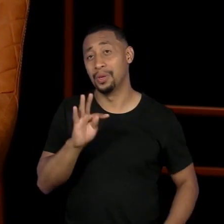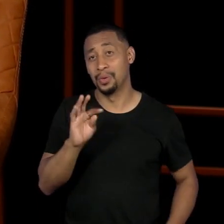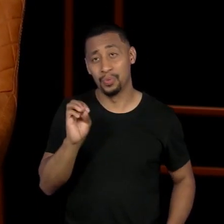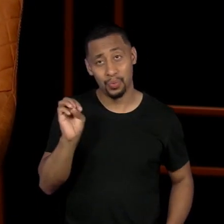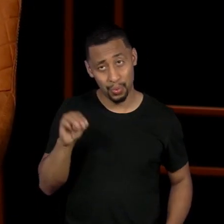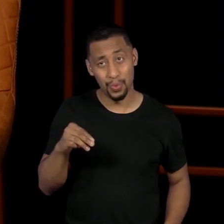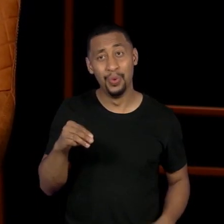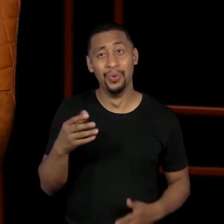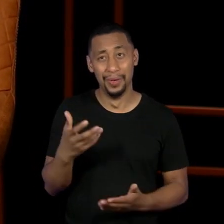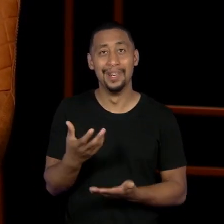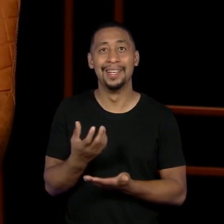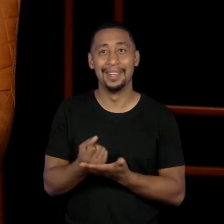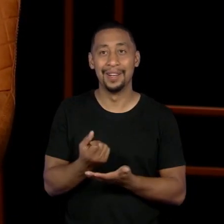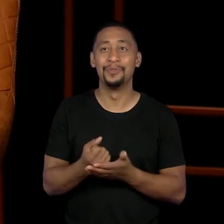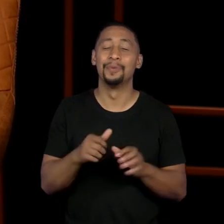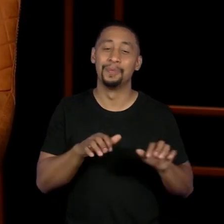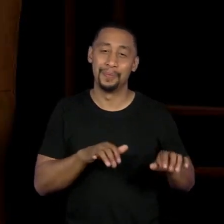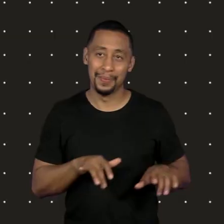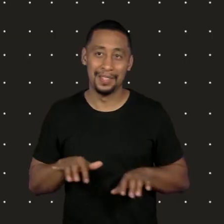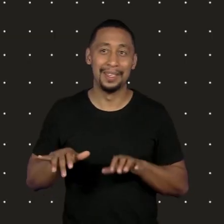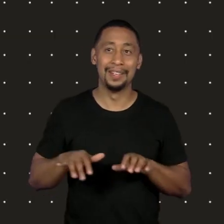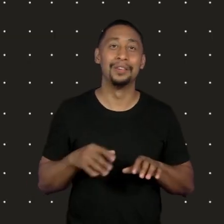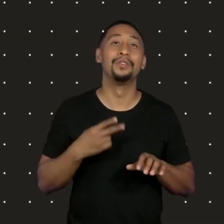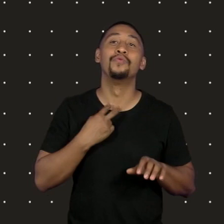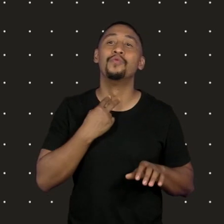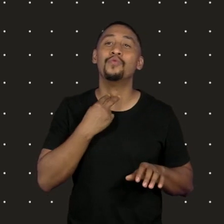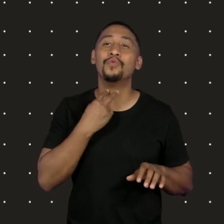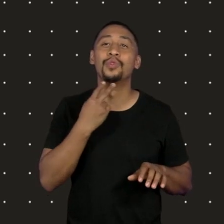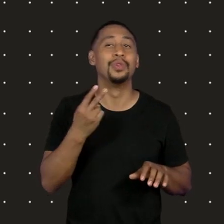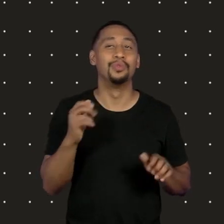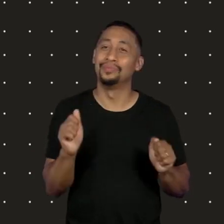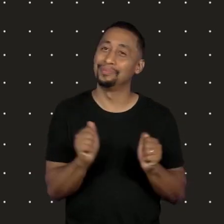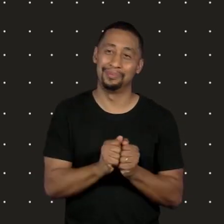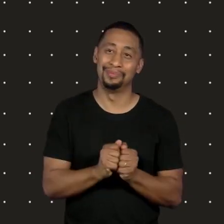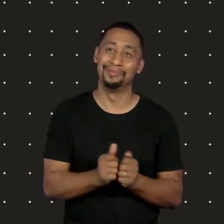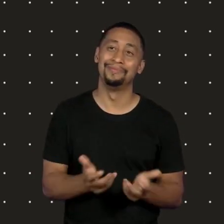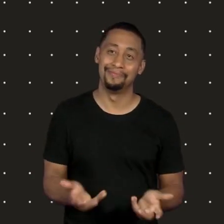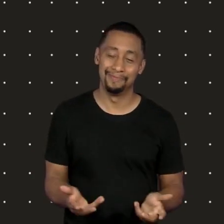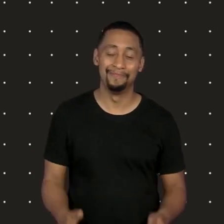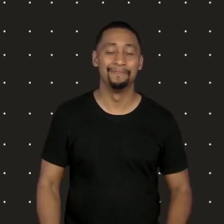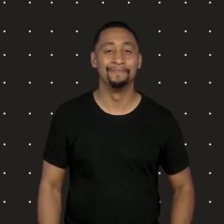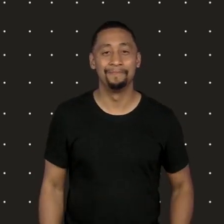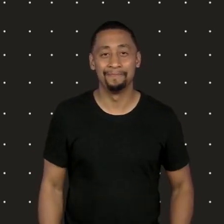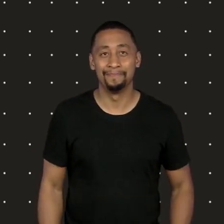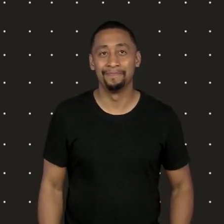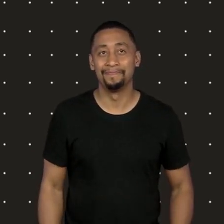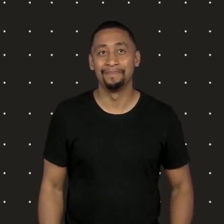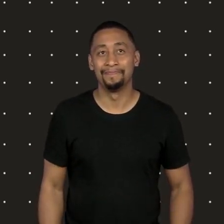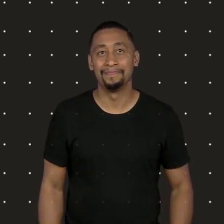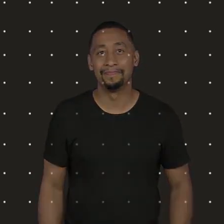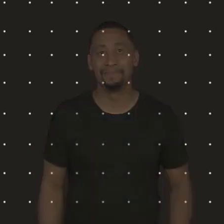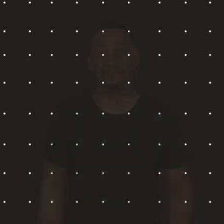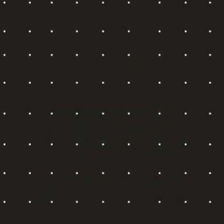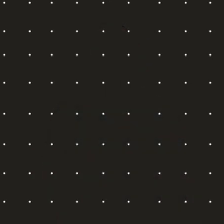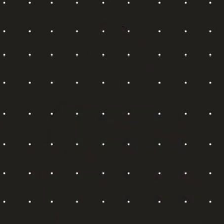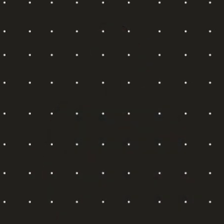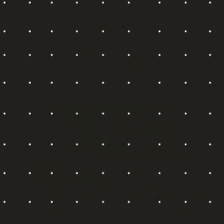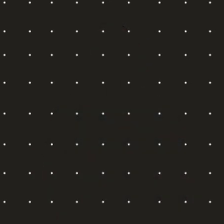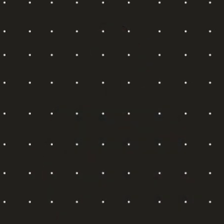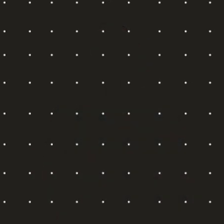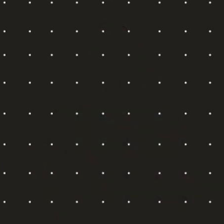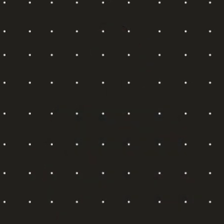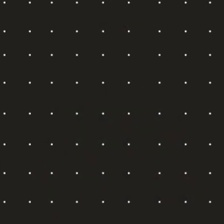gravou piano e voz. Canta, canta, sente a beleza